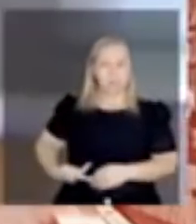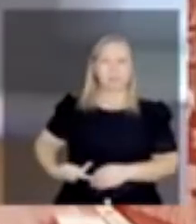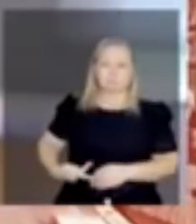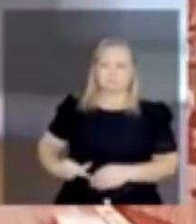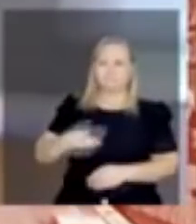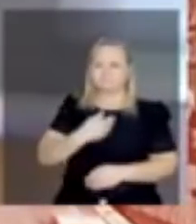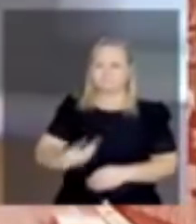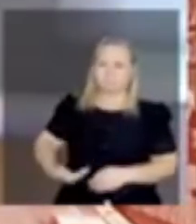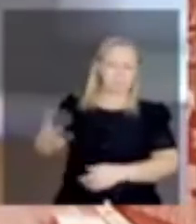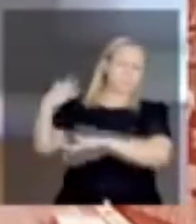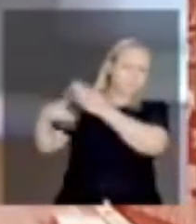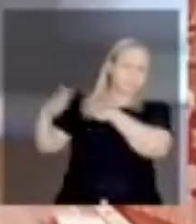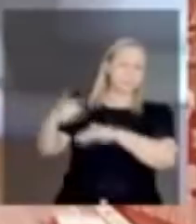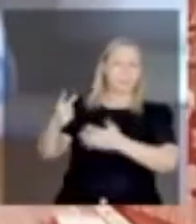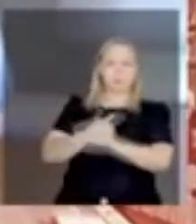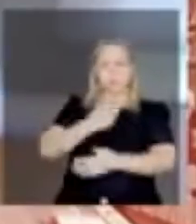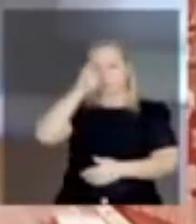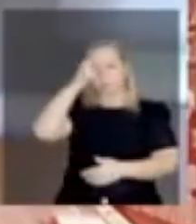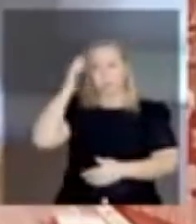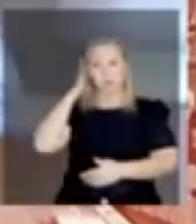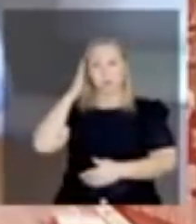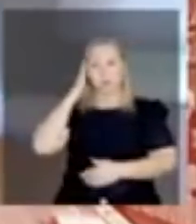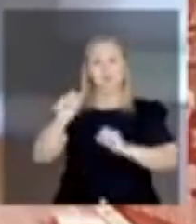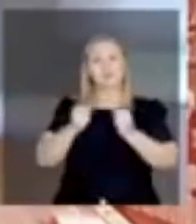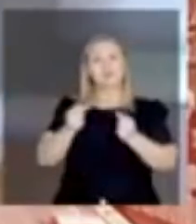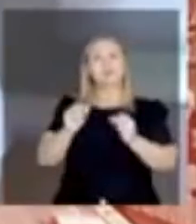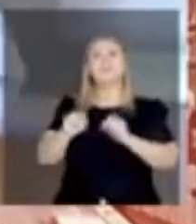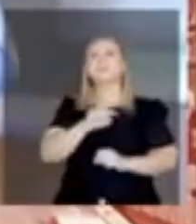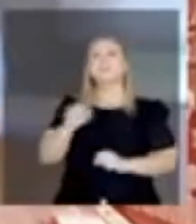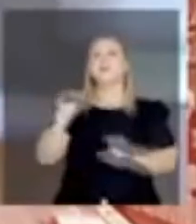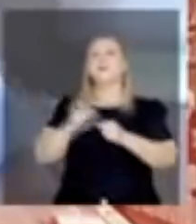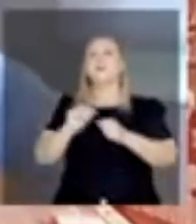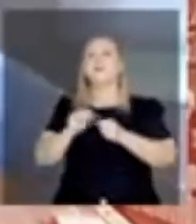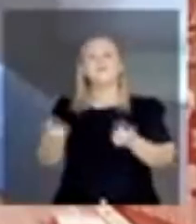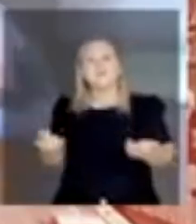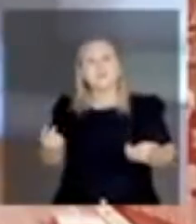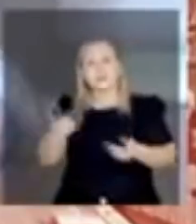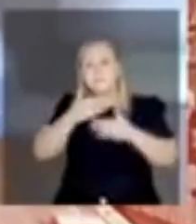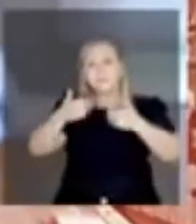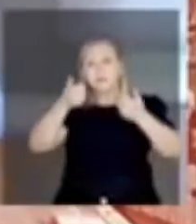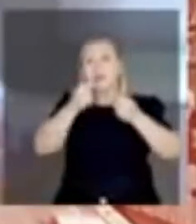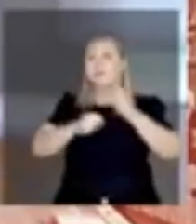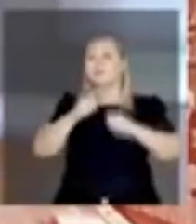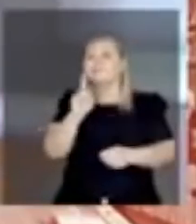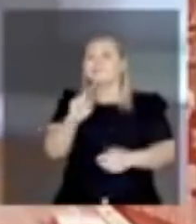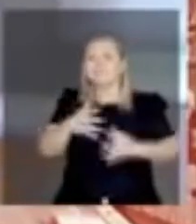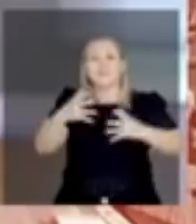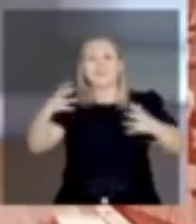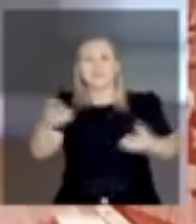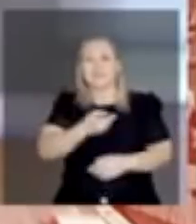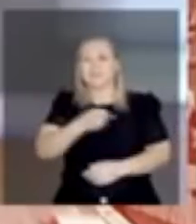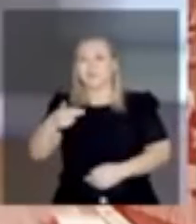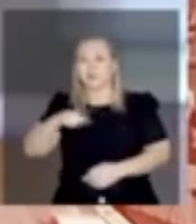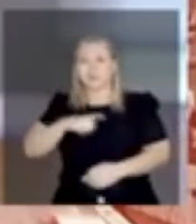tipo. Qual é o papel? Como você imagina que vai ser realmente essa condução da mídia hegemônica em relação à